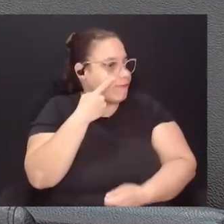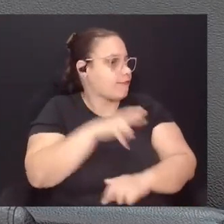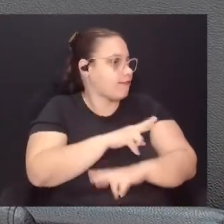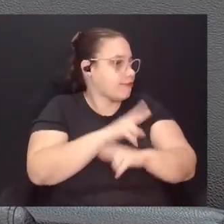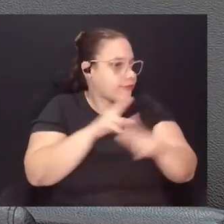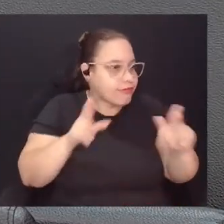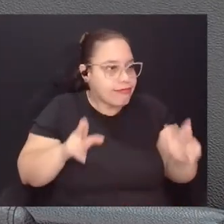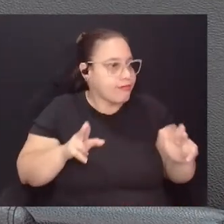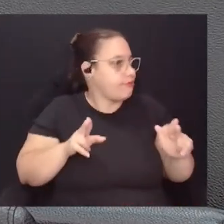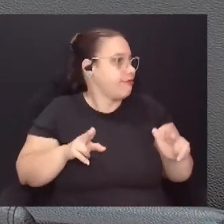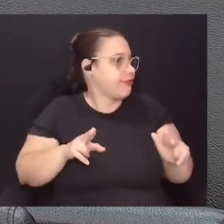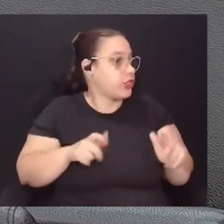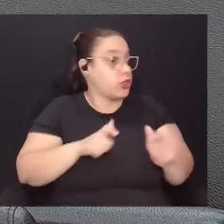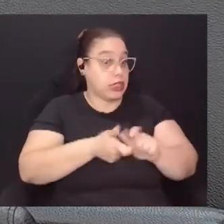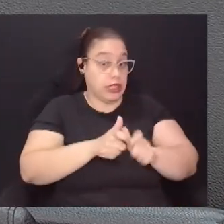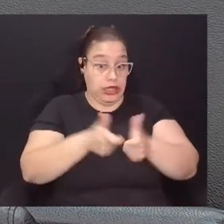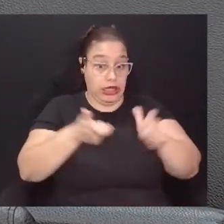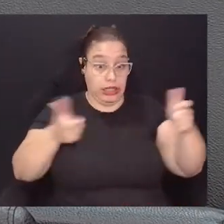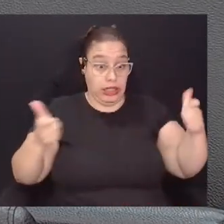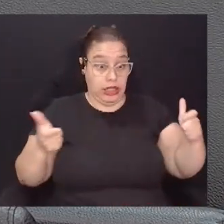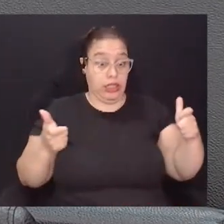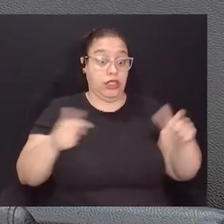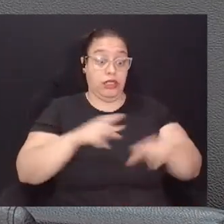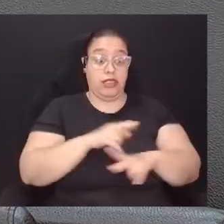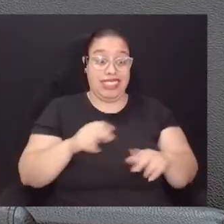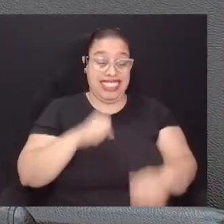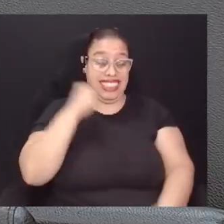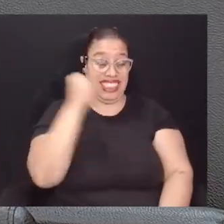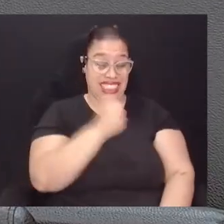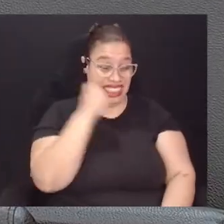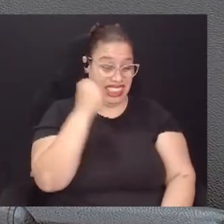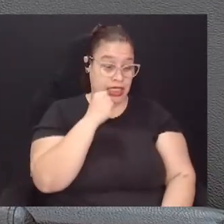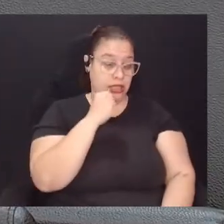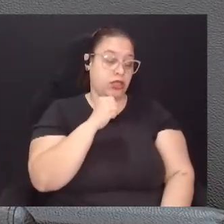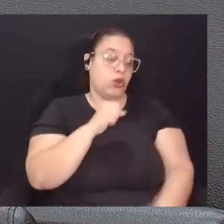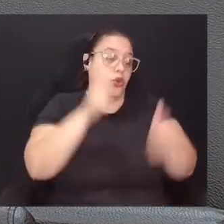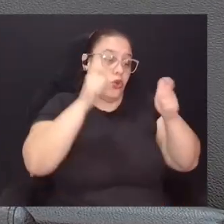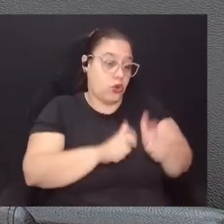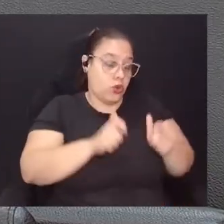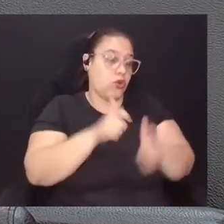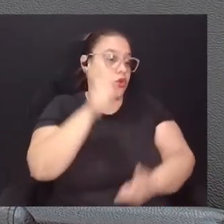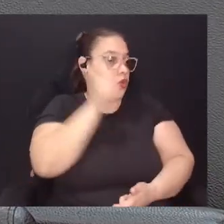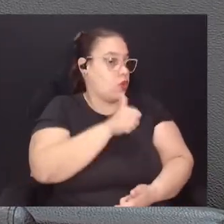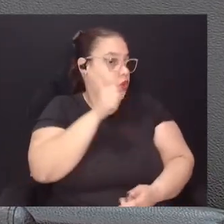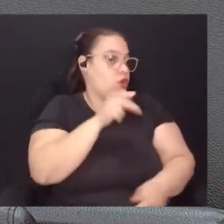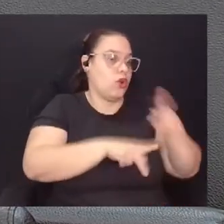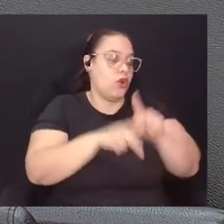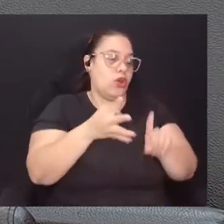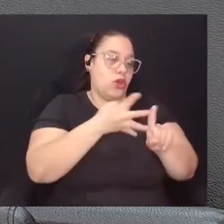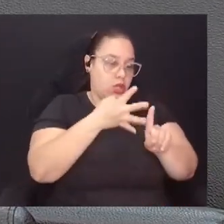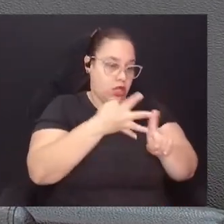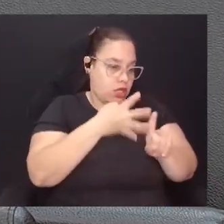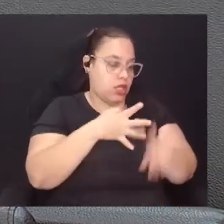vendo diversos aumentos, né? Então, diversas crises quando a gente fala do âmbito escolar, com as mulheres, da